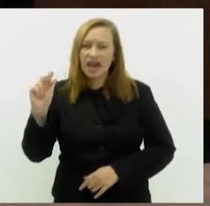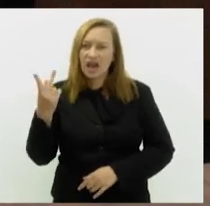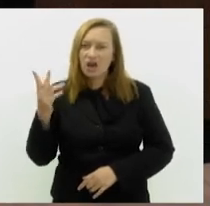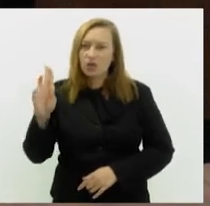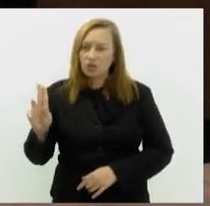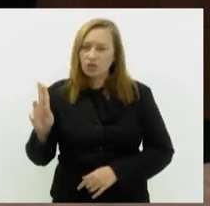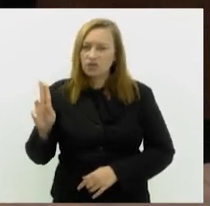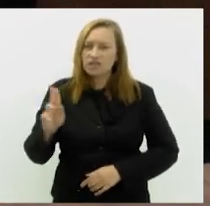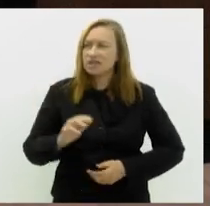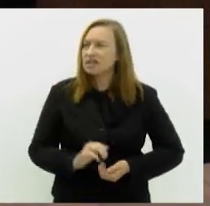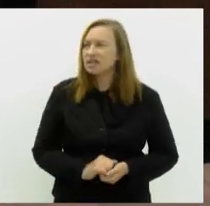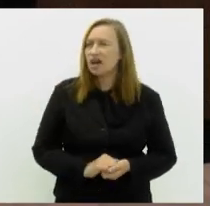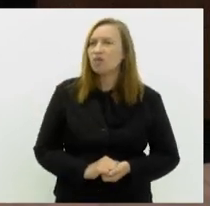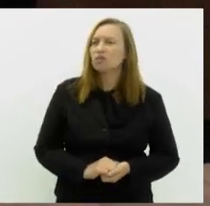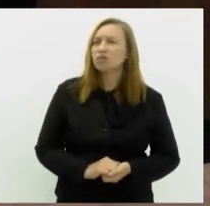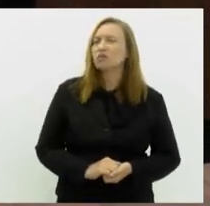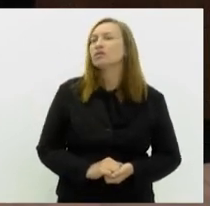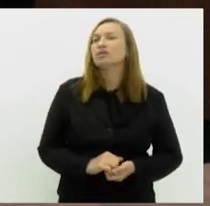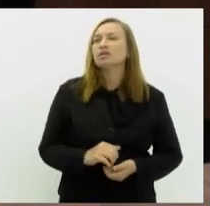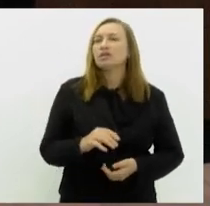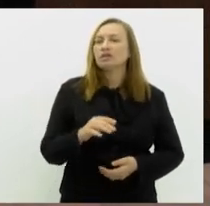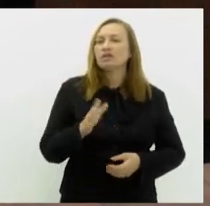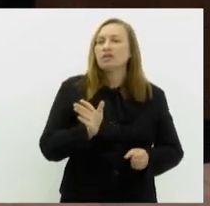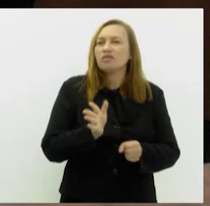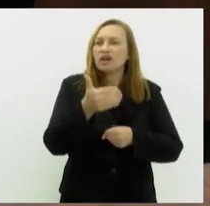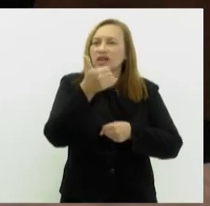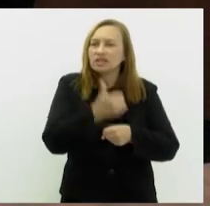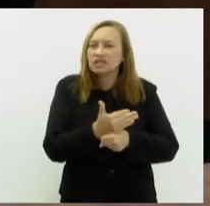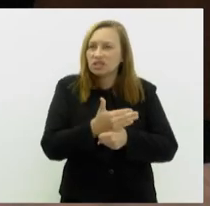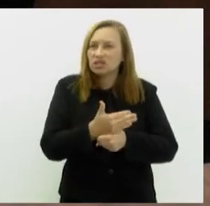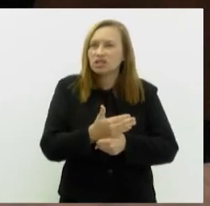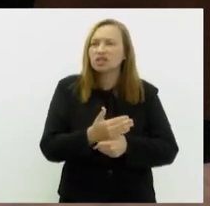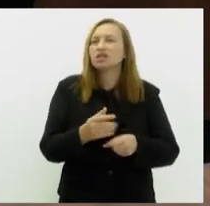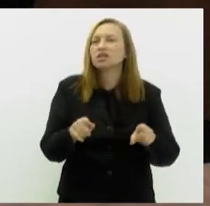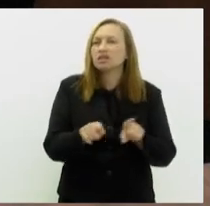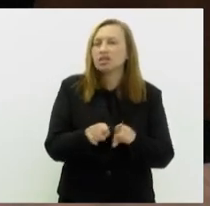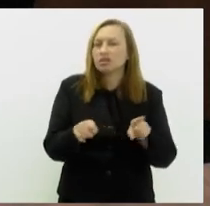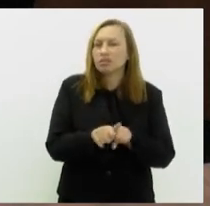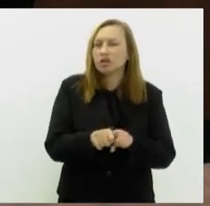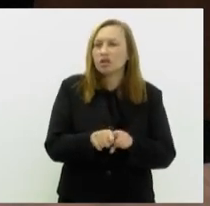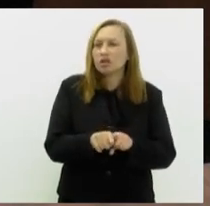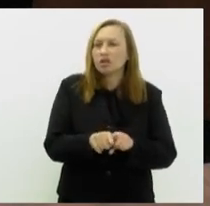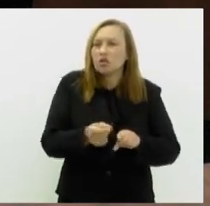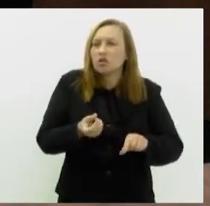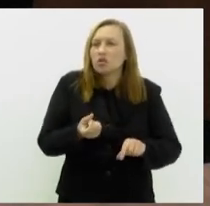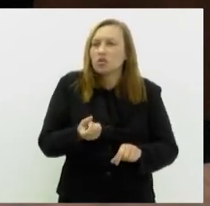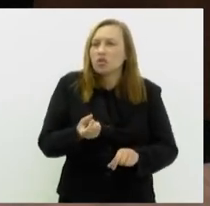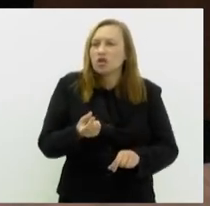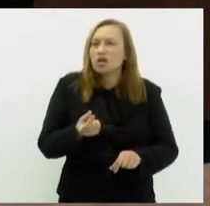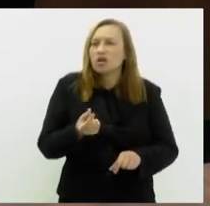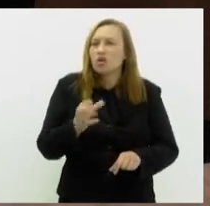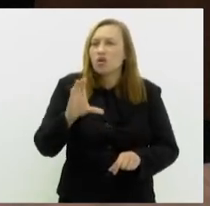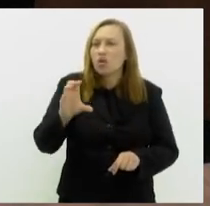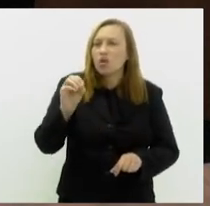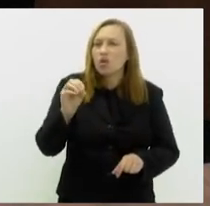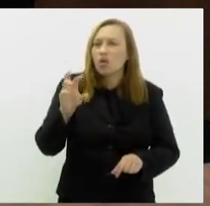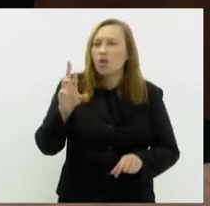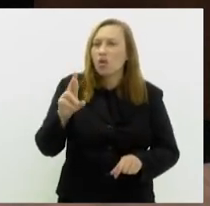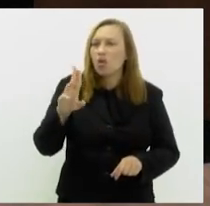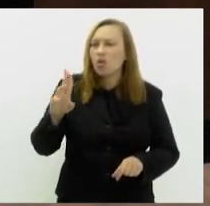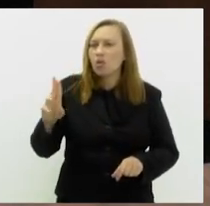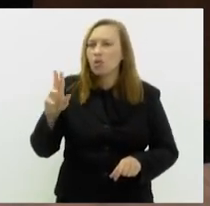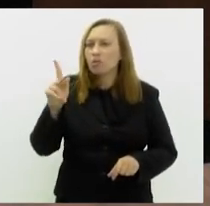um fascista e um corrupto. Um fascista e um corrupto. Com ele nunca haverá paz. Assim como o